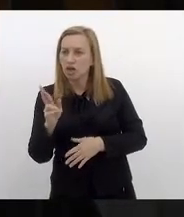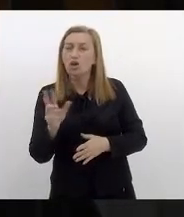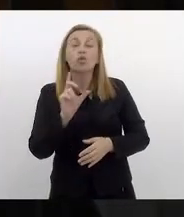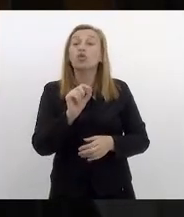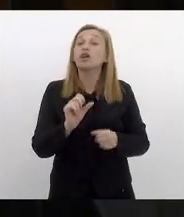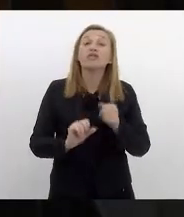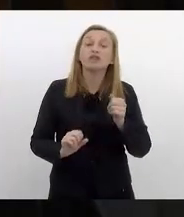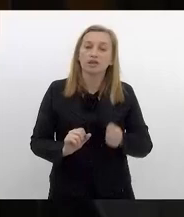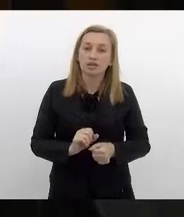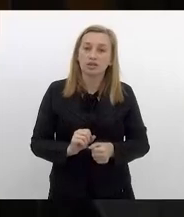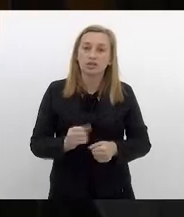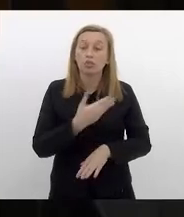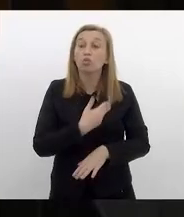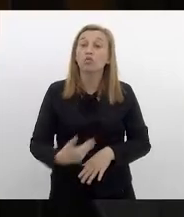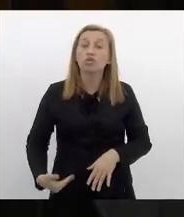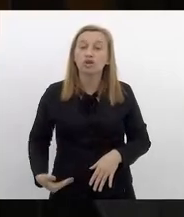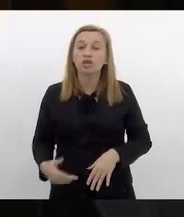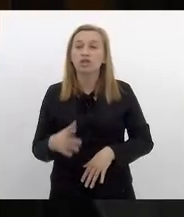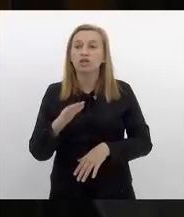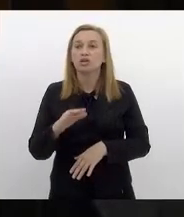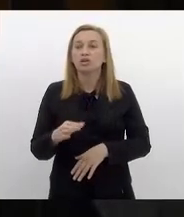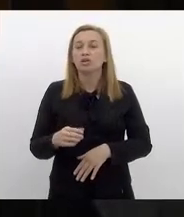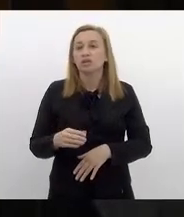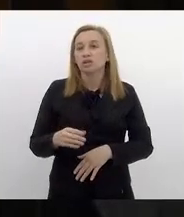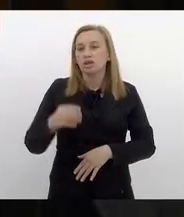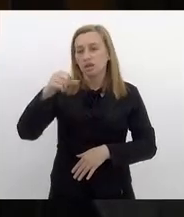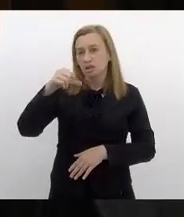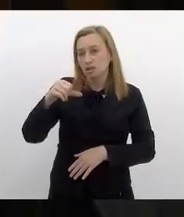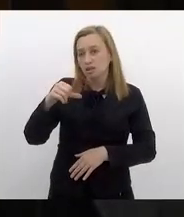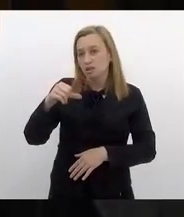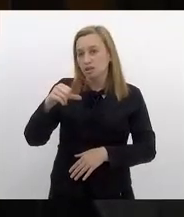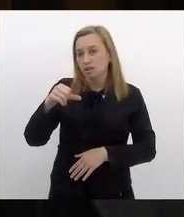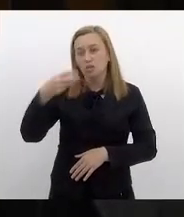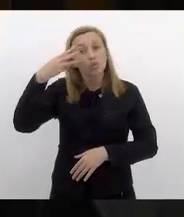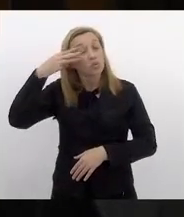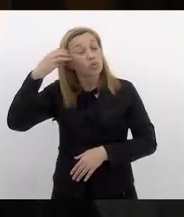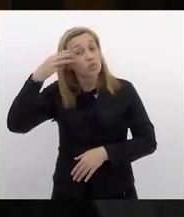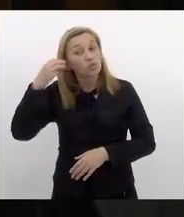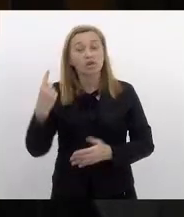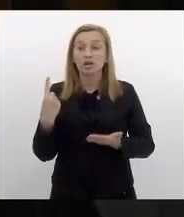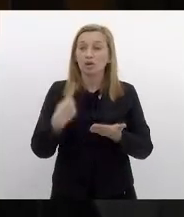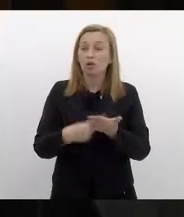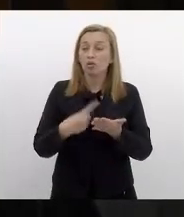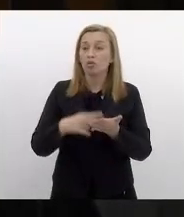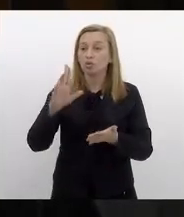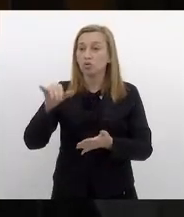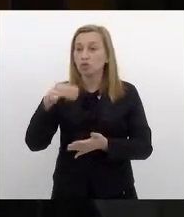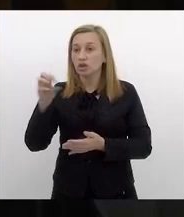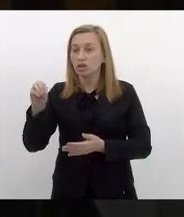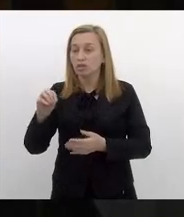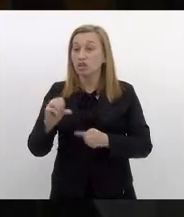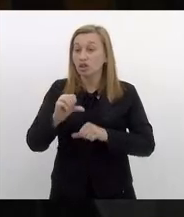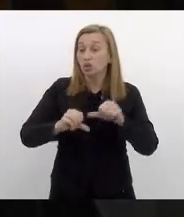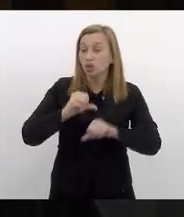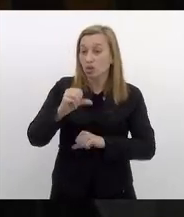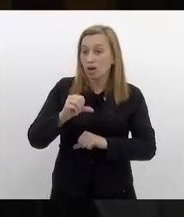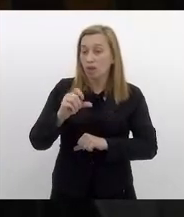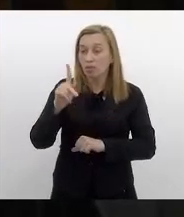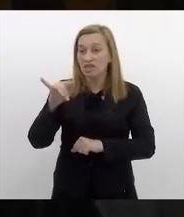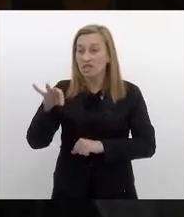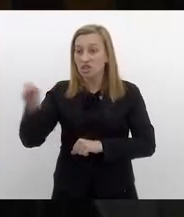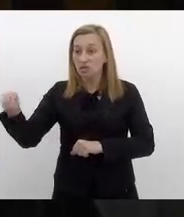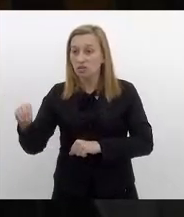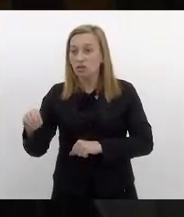que fez o governo Witzel e Castro em 2019? Fizeram um acordo com a União para trocar um passivo